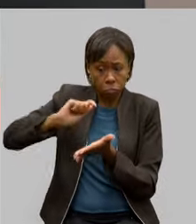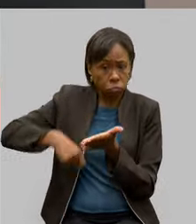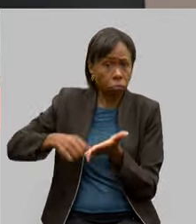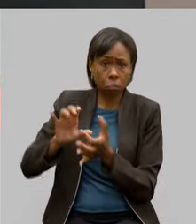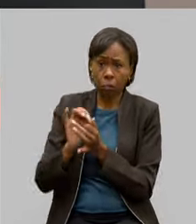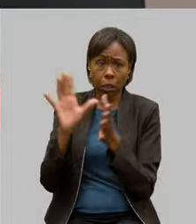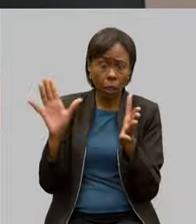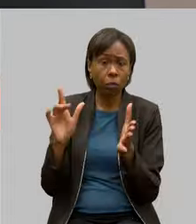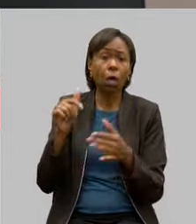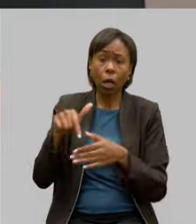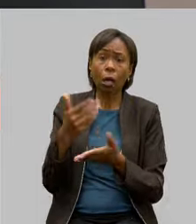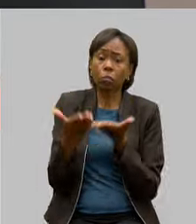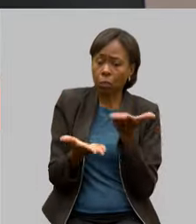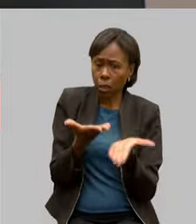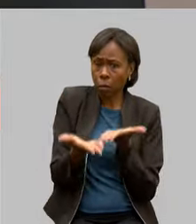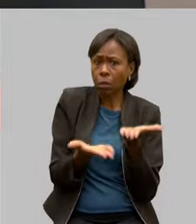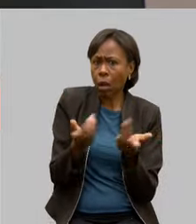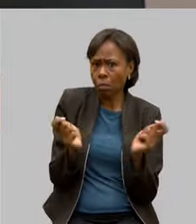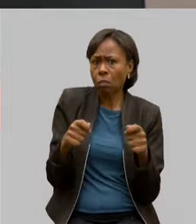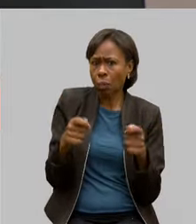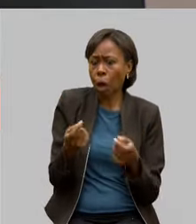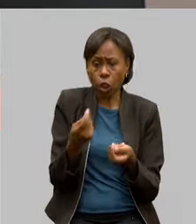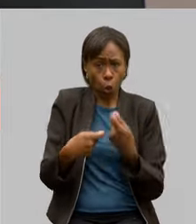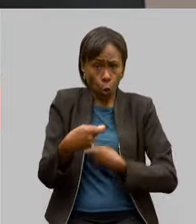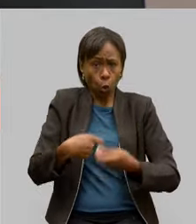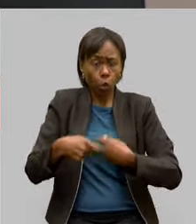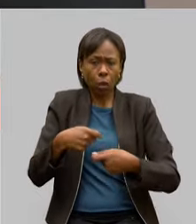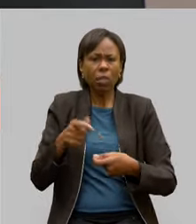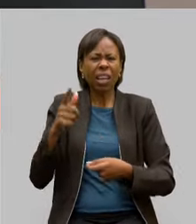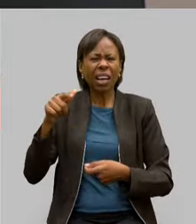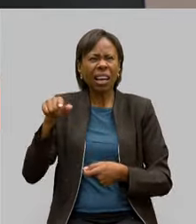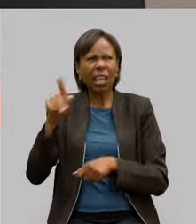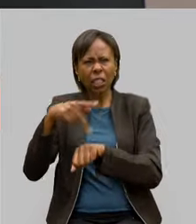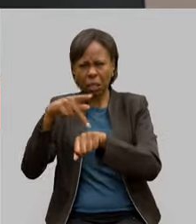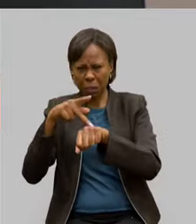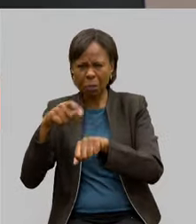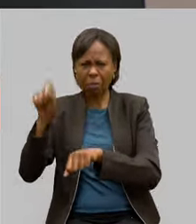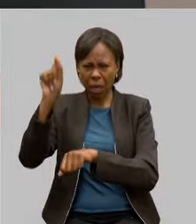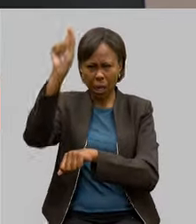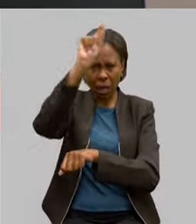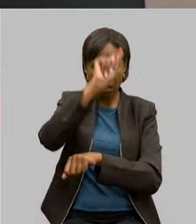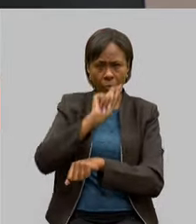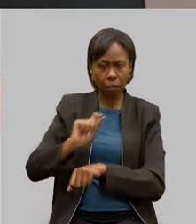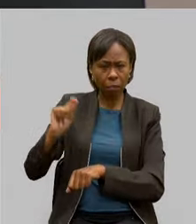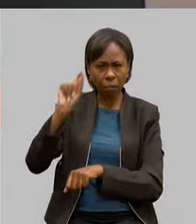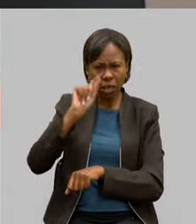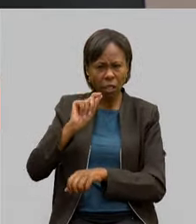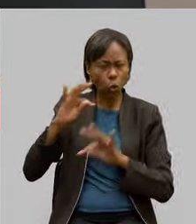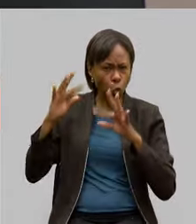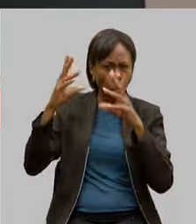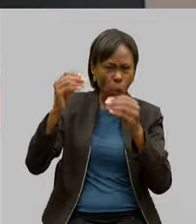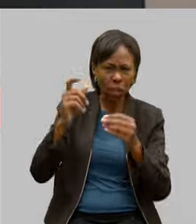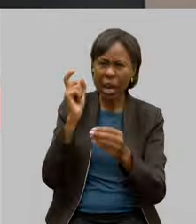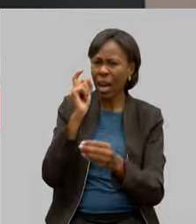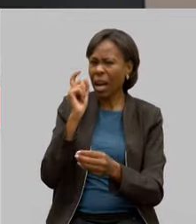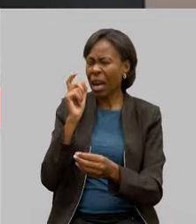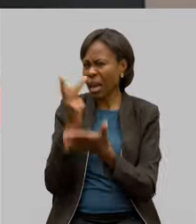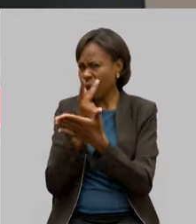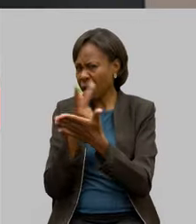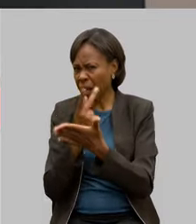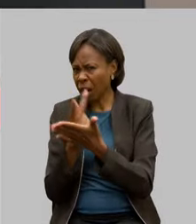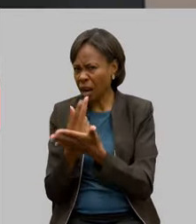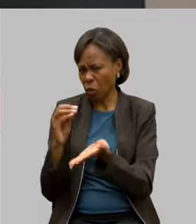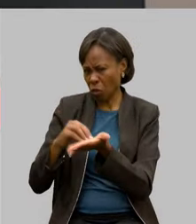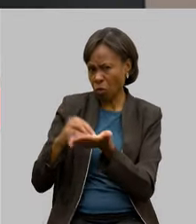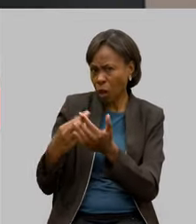papel também econômico Será que esses países todos eles são totalmente estão totalmente equivocados e são totalmente irresponsáveis